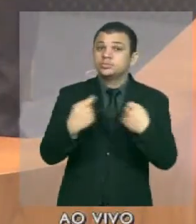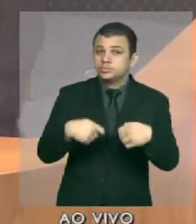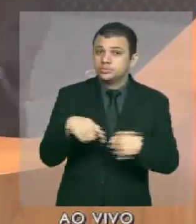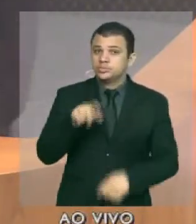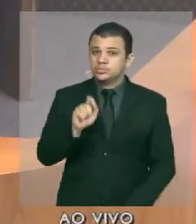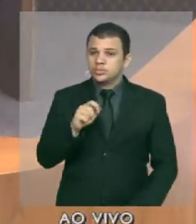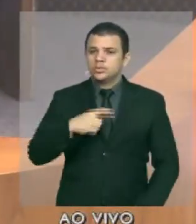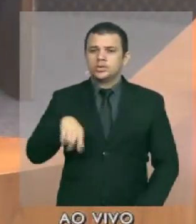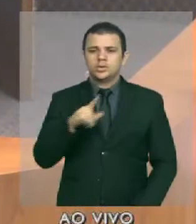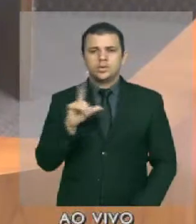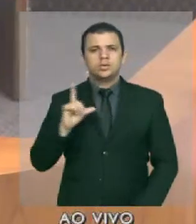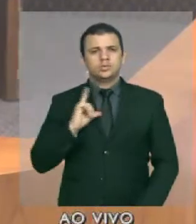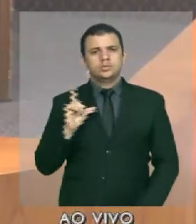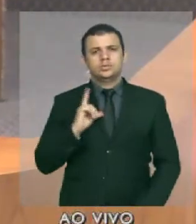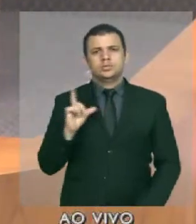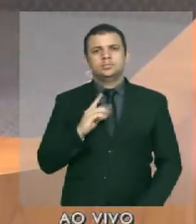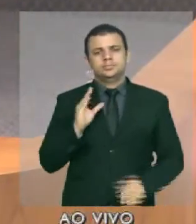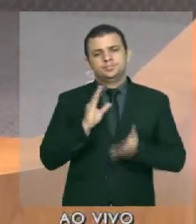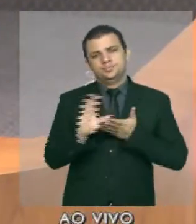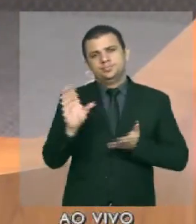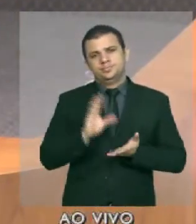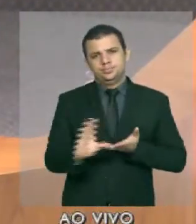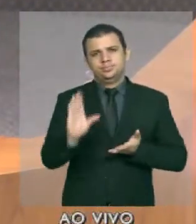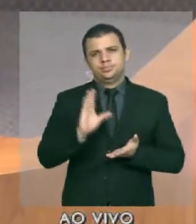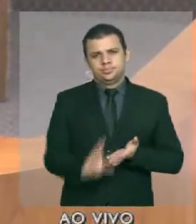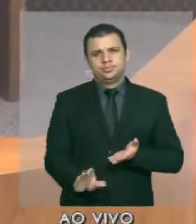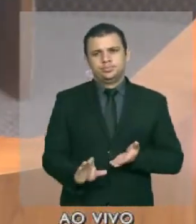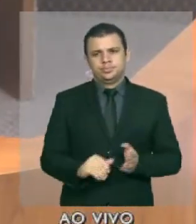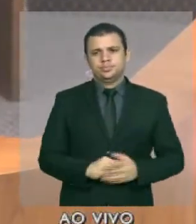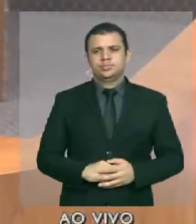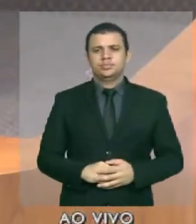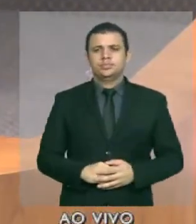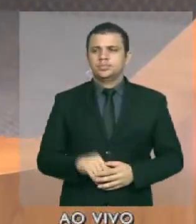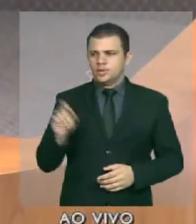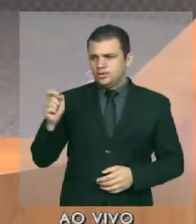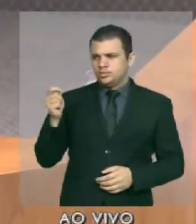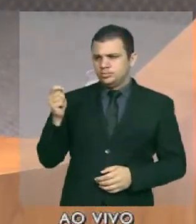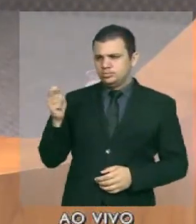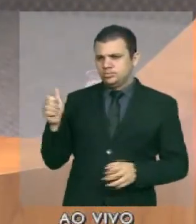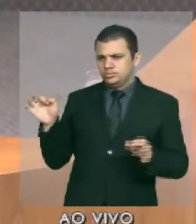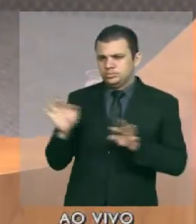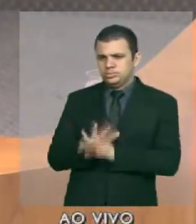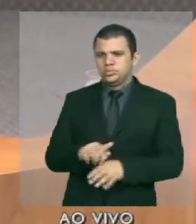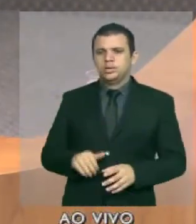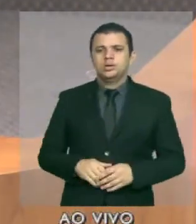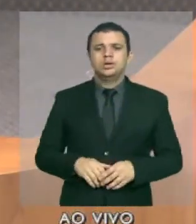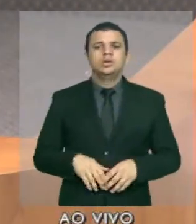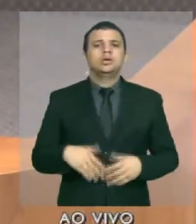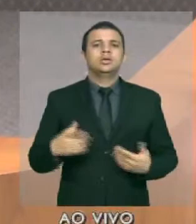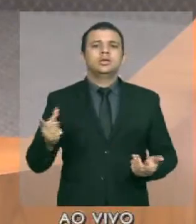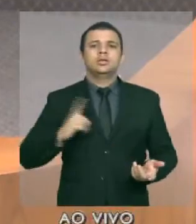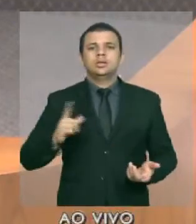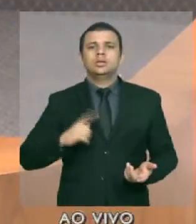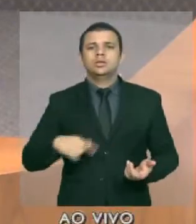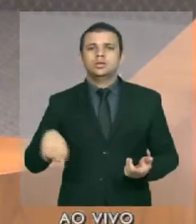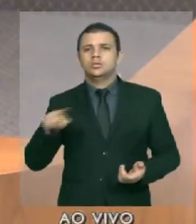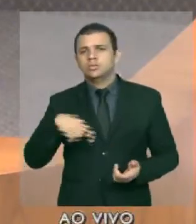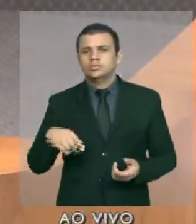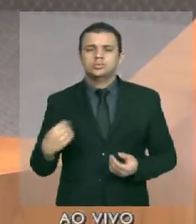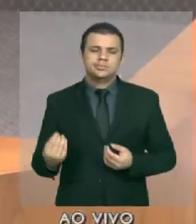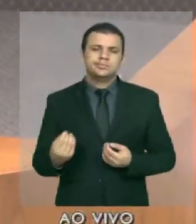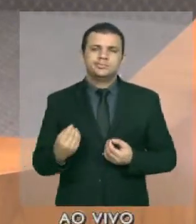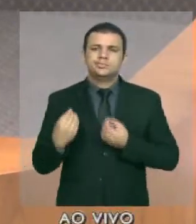buscarmos financiamentos tanto para condição para concluir tanto para condição é dormir com crédito